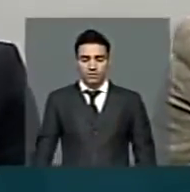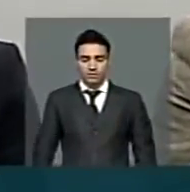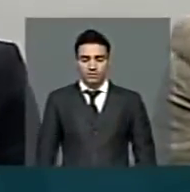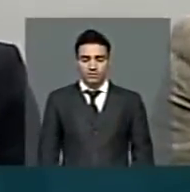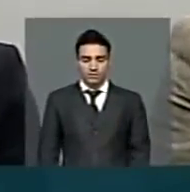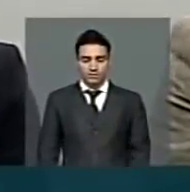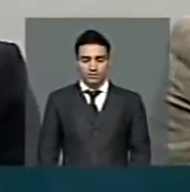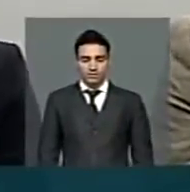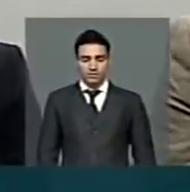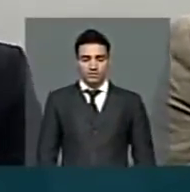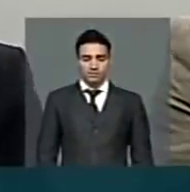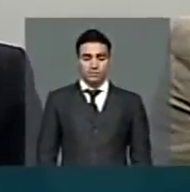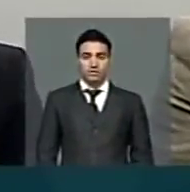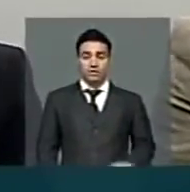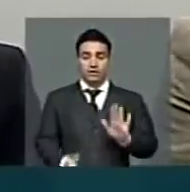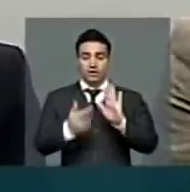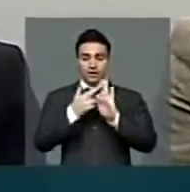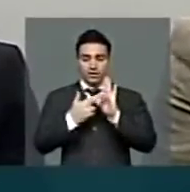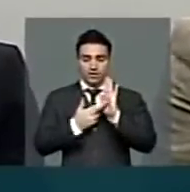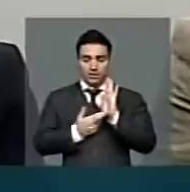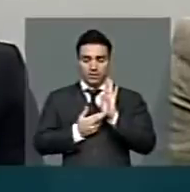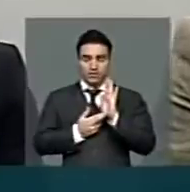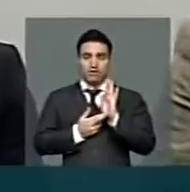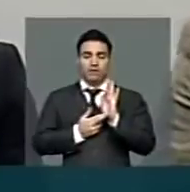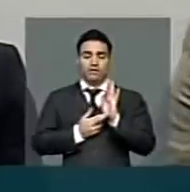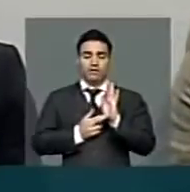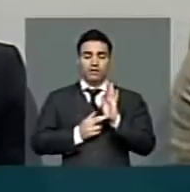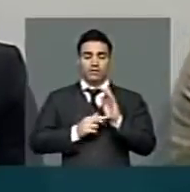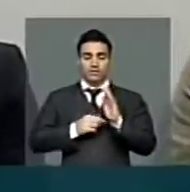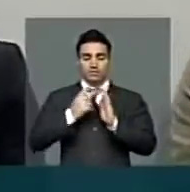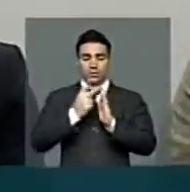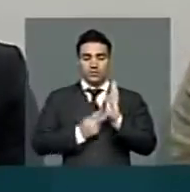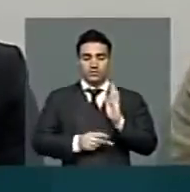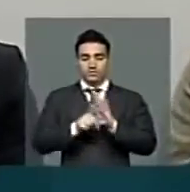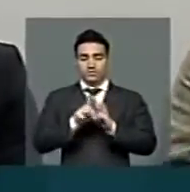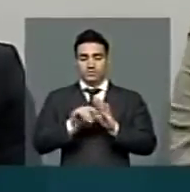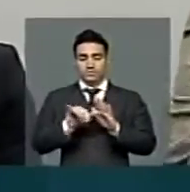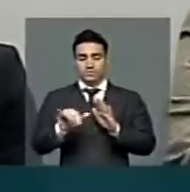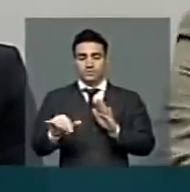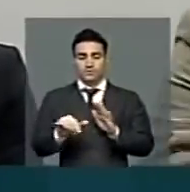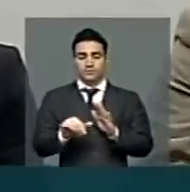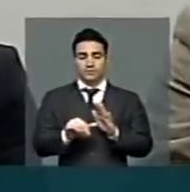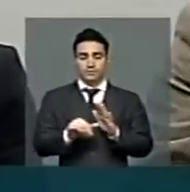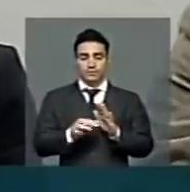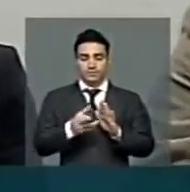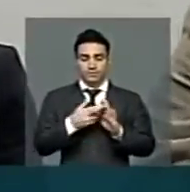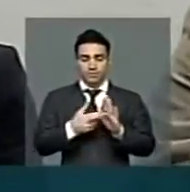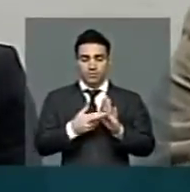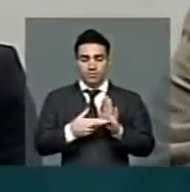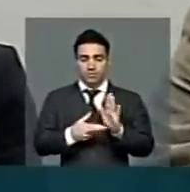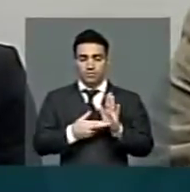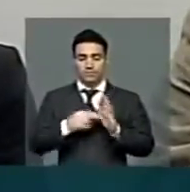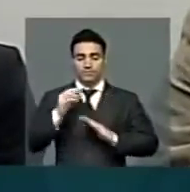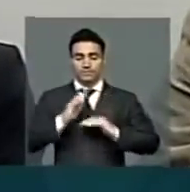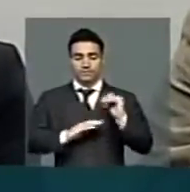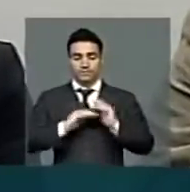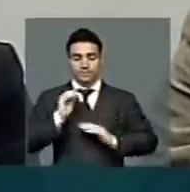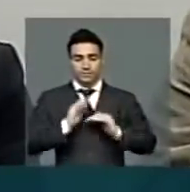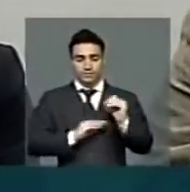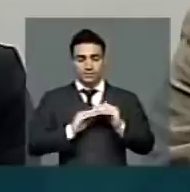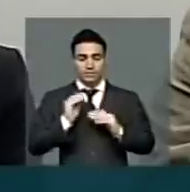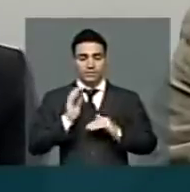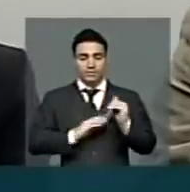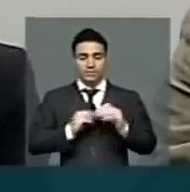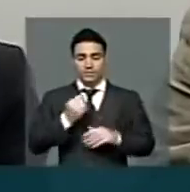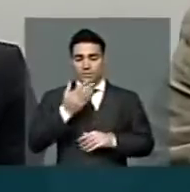regulamentar, vamos às vantagens. Regulamentar a profissão, esse projeto de lei regulamenta a profissão, a prática